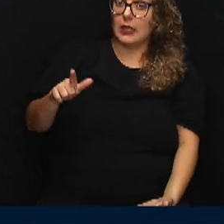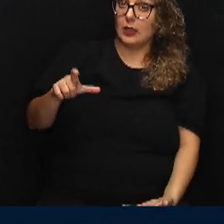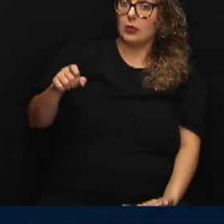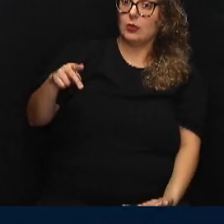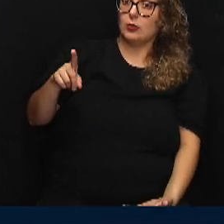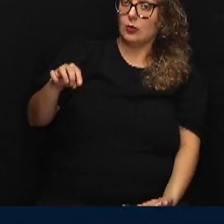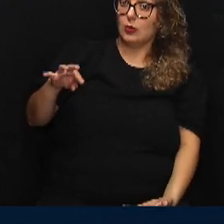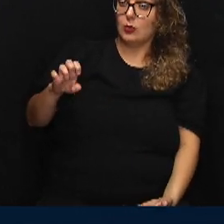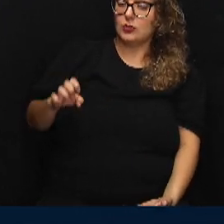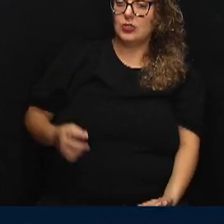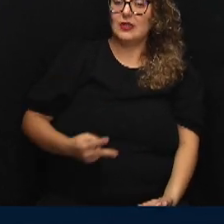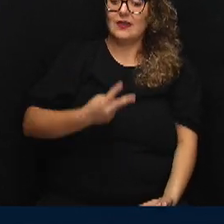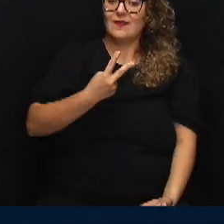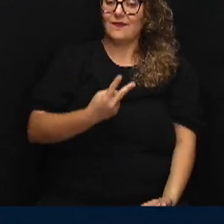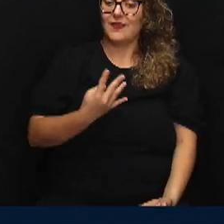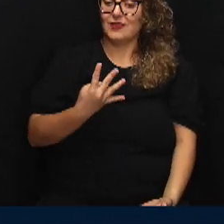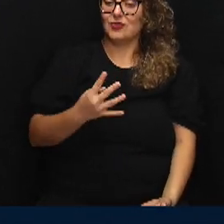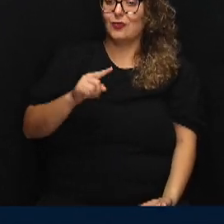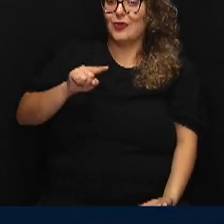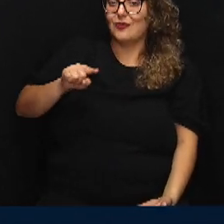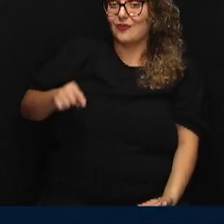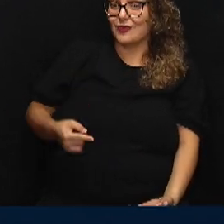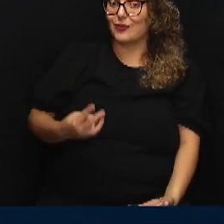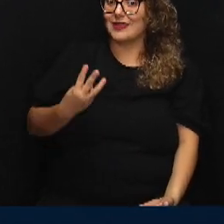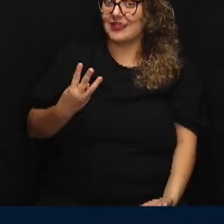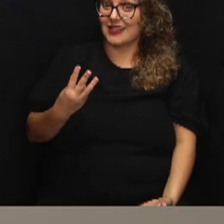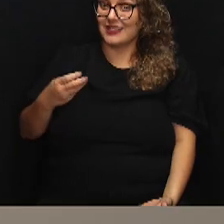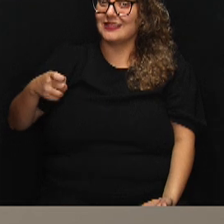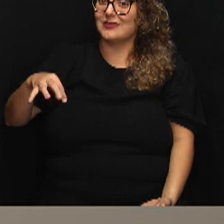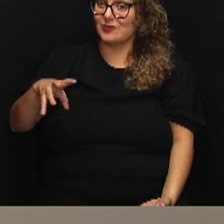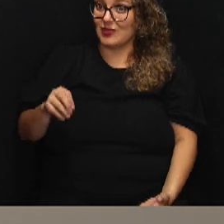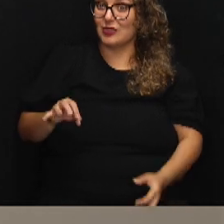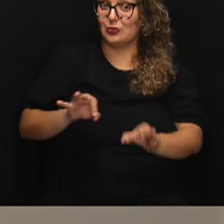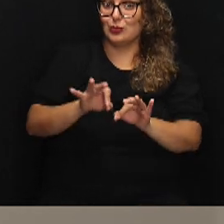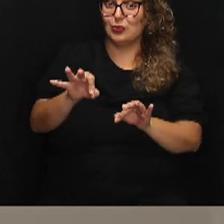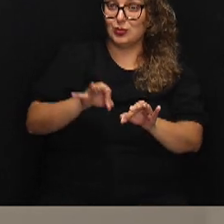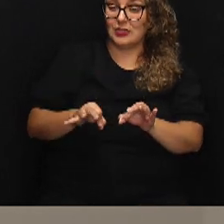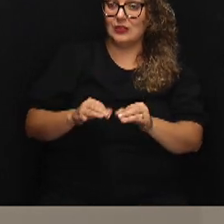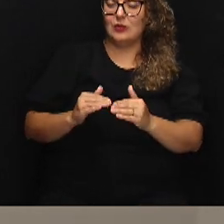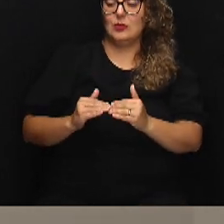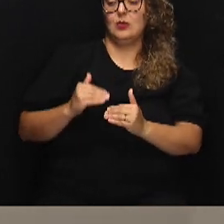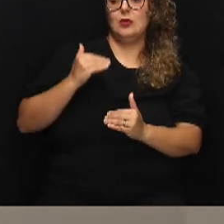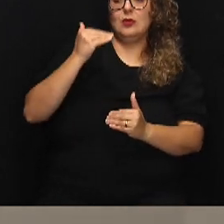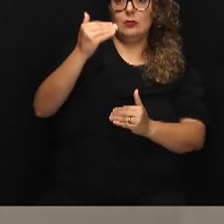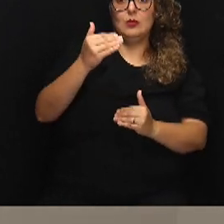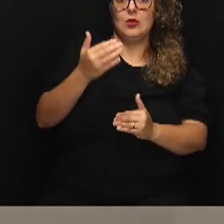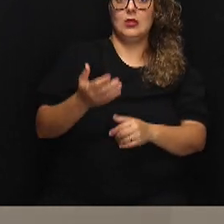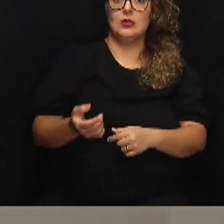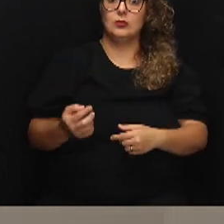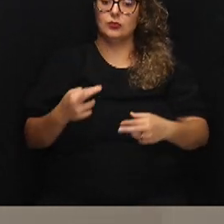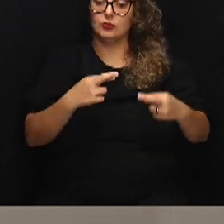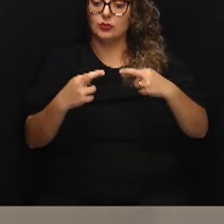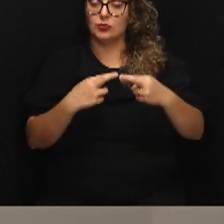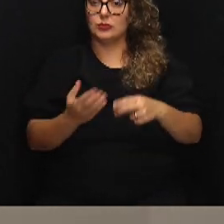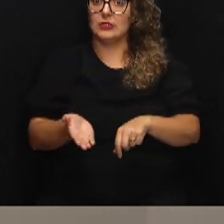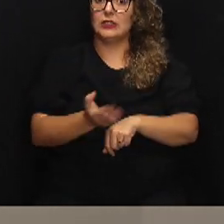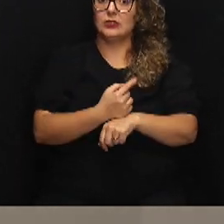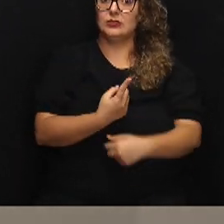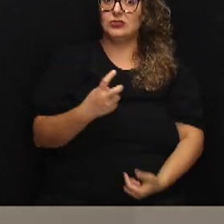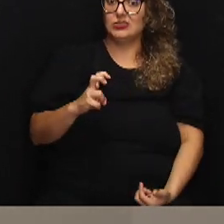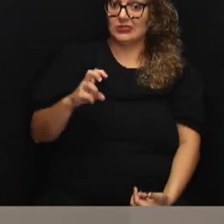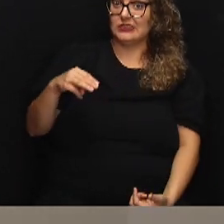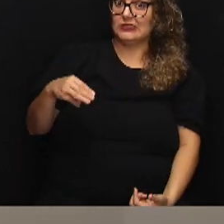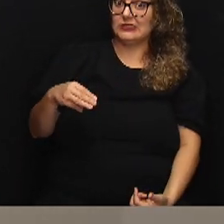até 24,3 metros de comprimento, superando as estimativas anteriores de 15